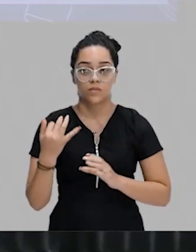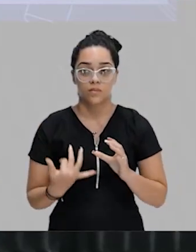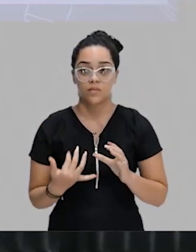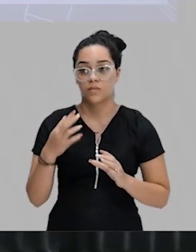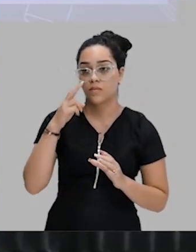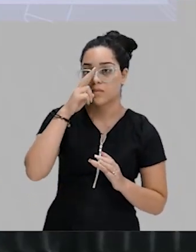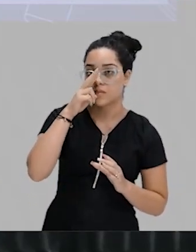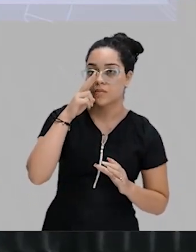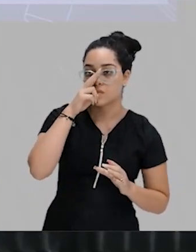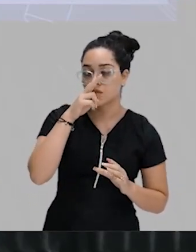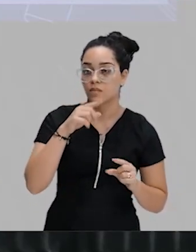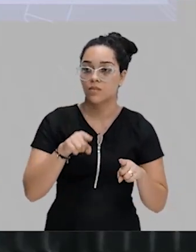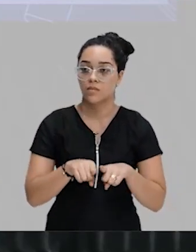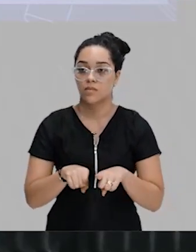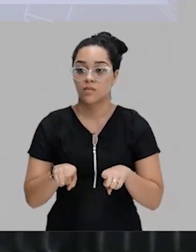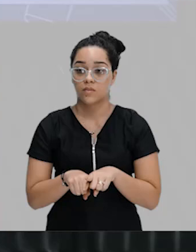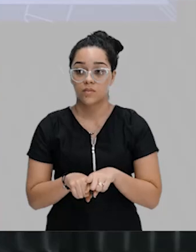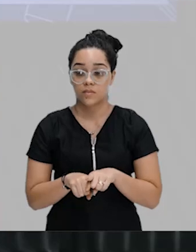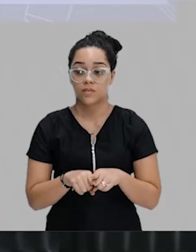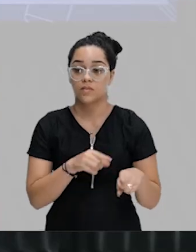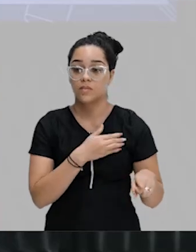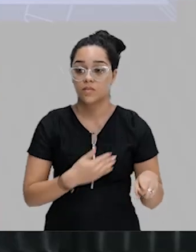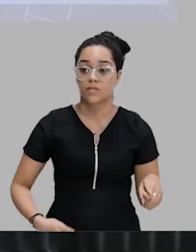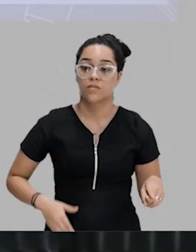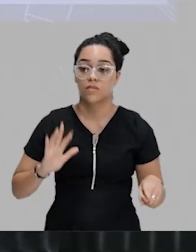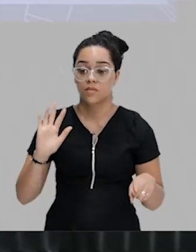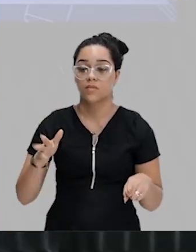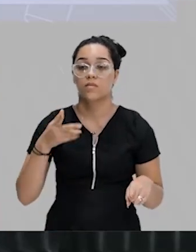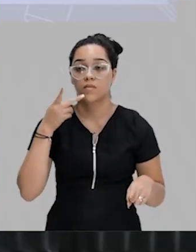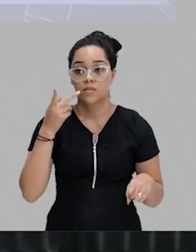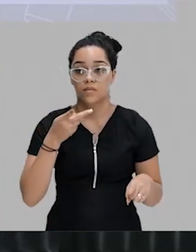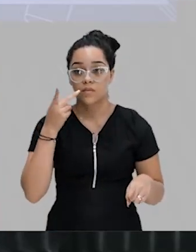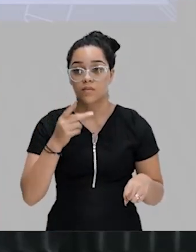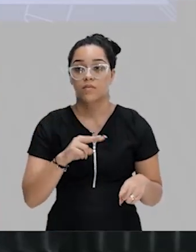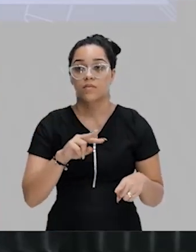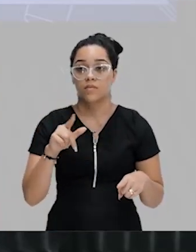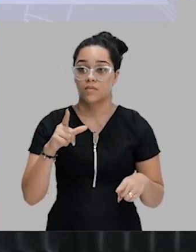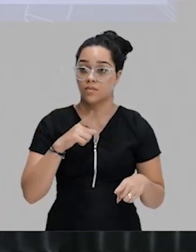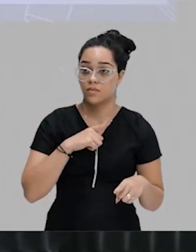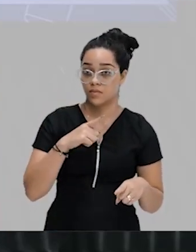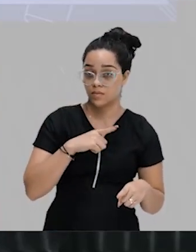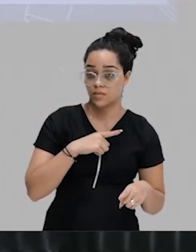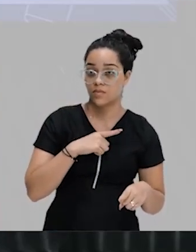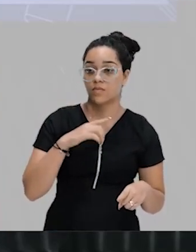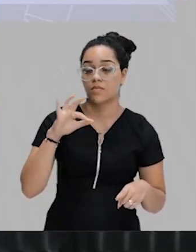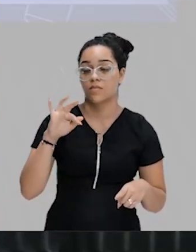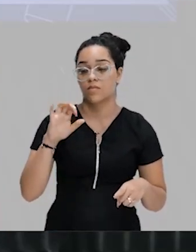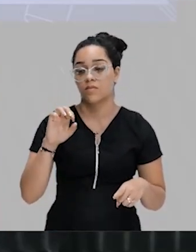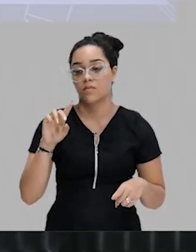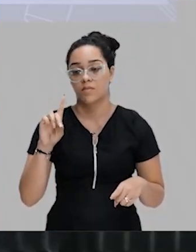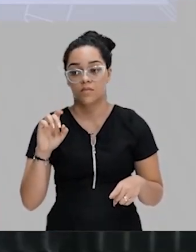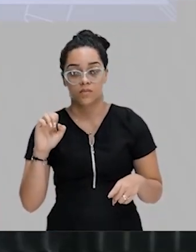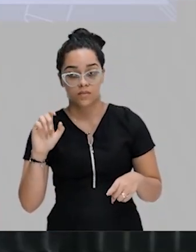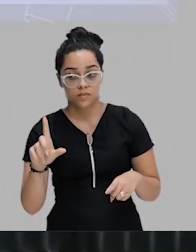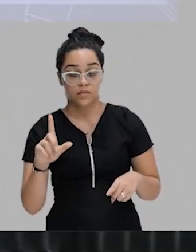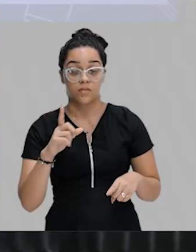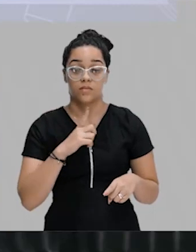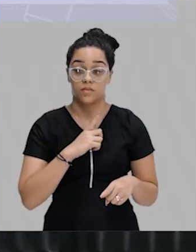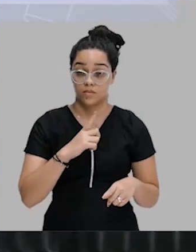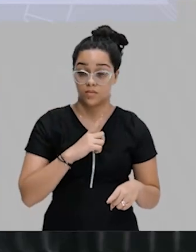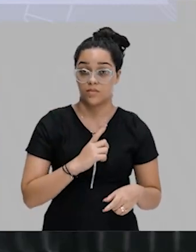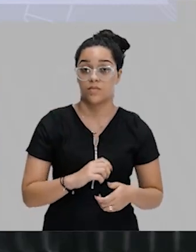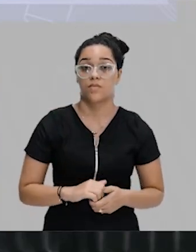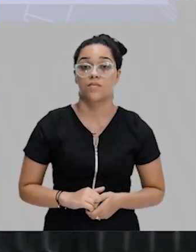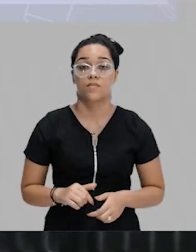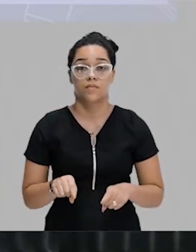soberano. A nobreza, como nós falamos ainda há pouco, ela vai abrir a nobreza feudal, a velha aristocracia